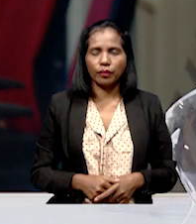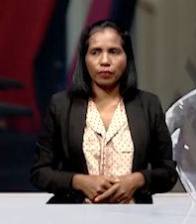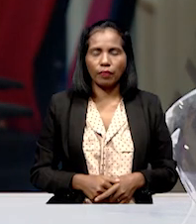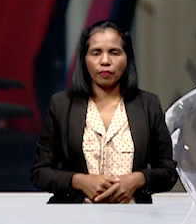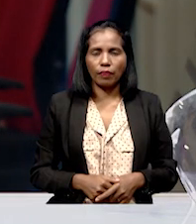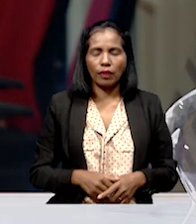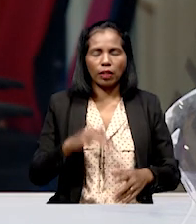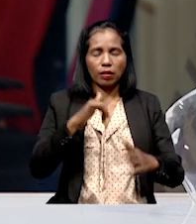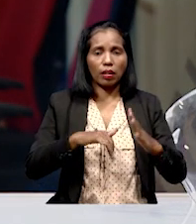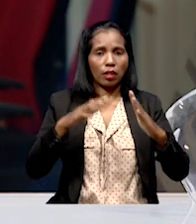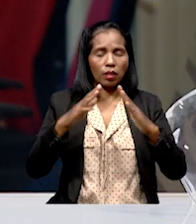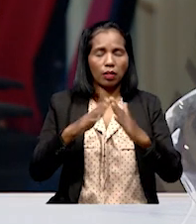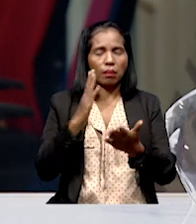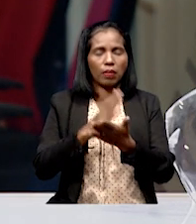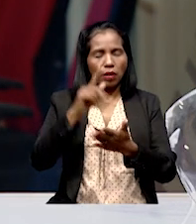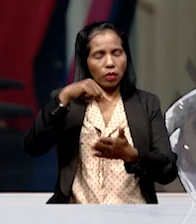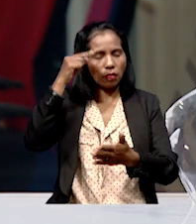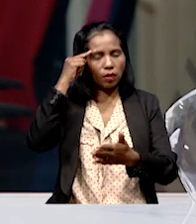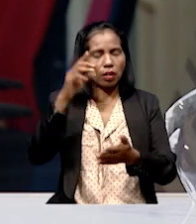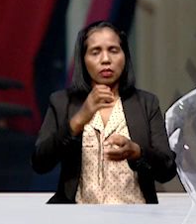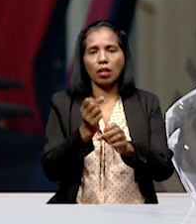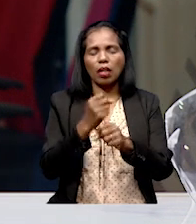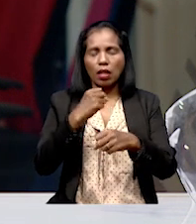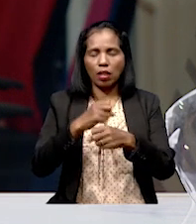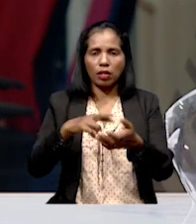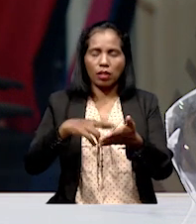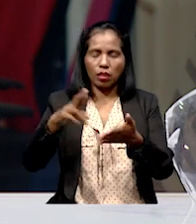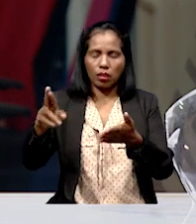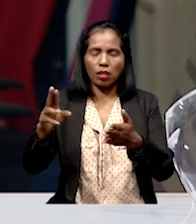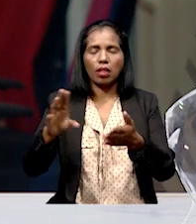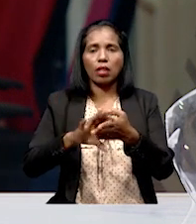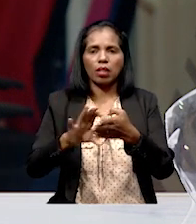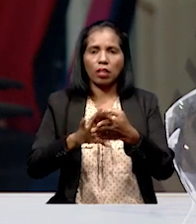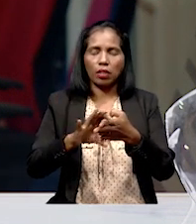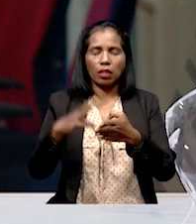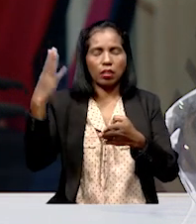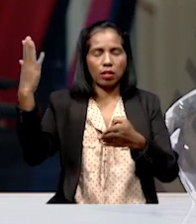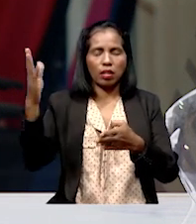Lockdown impede o governo ao recenseamento eleitoral em Austrália.